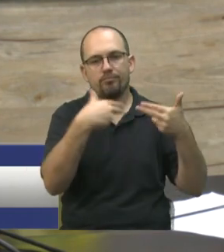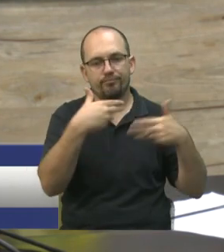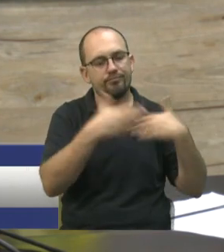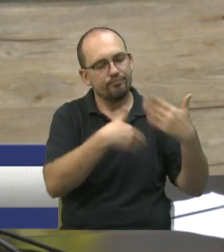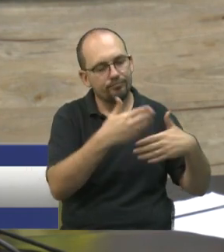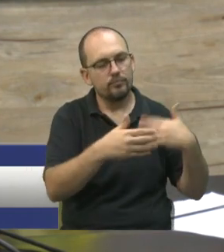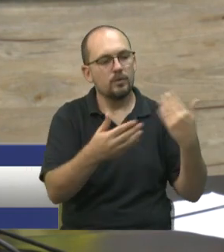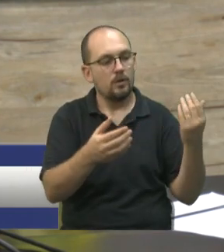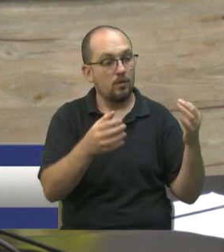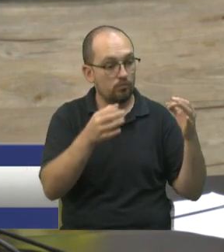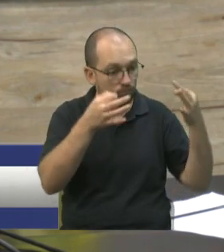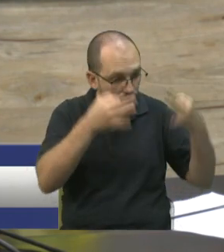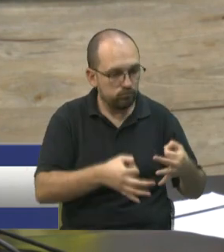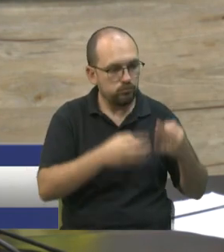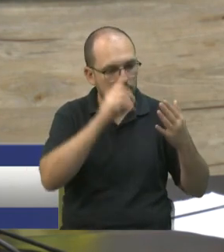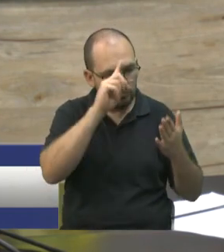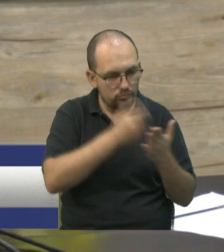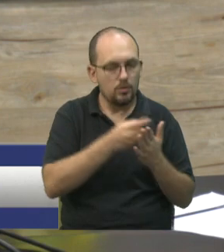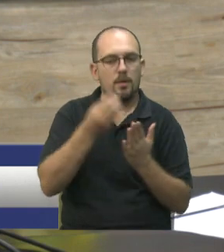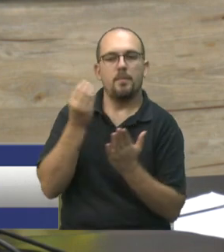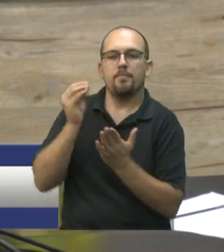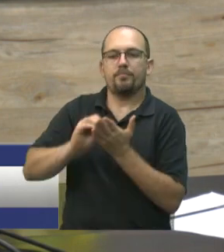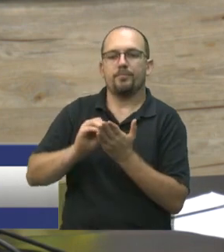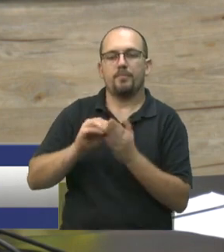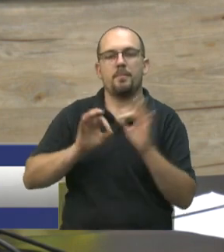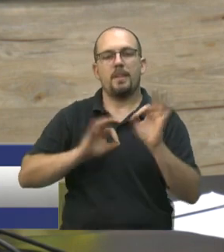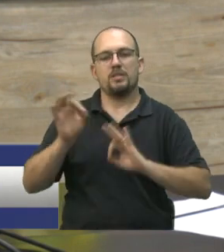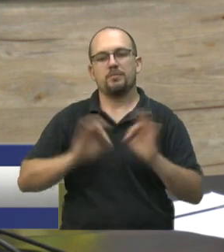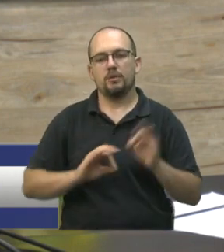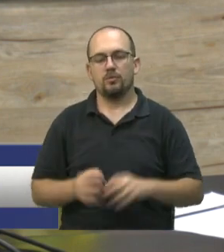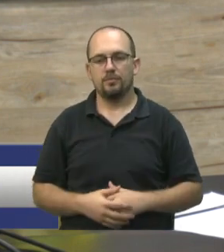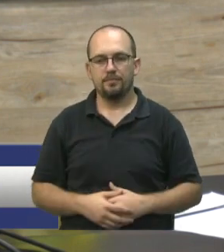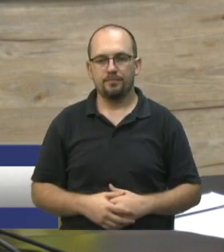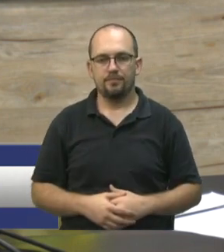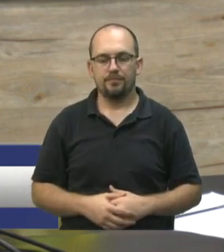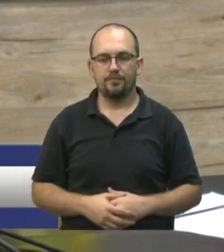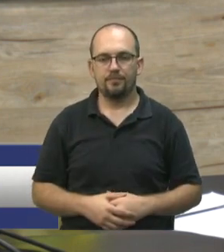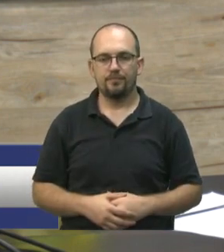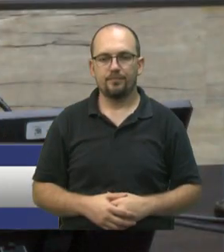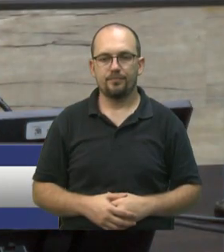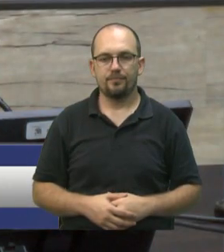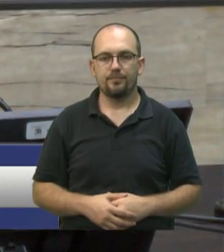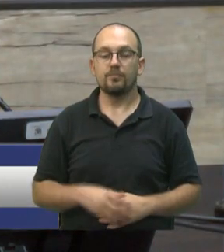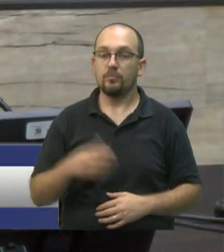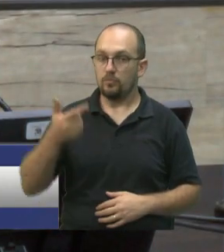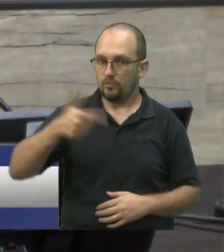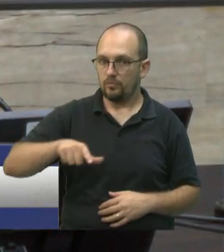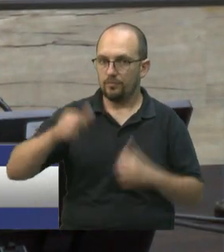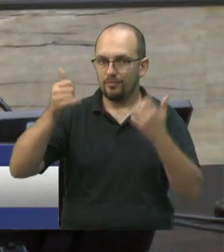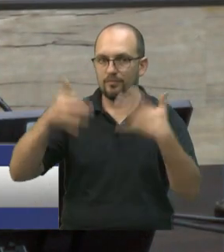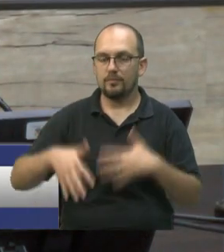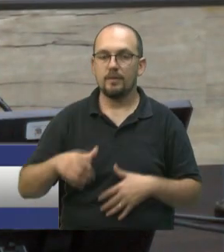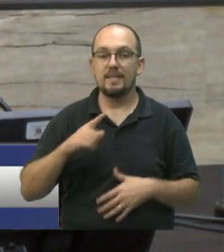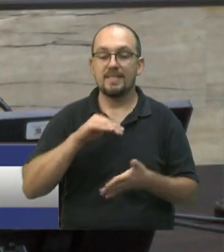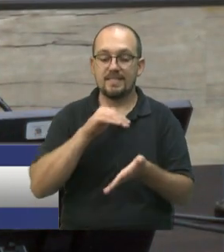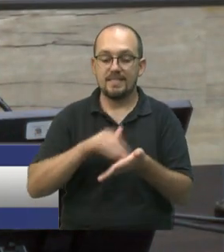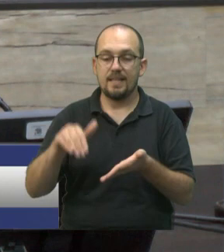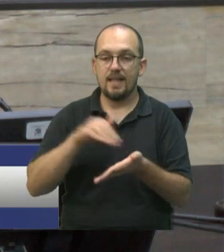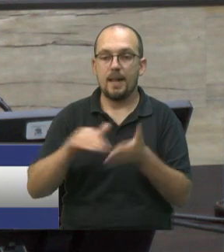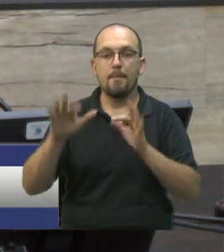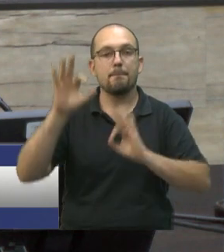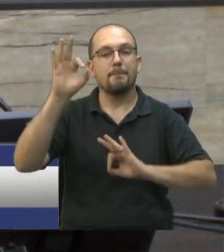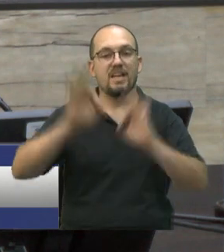peça de planejamento. Tá? De novo, a área meio, Secretaria de Planejamento é a área meio. O senhor